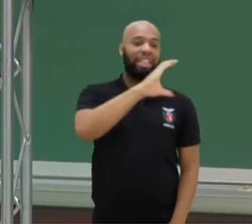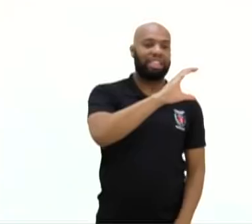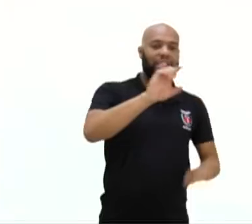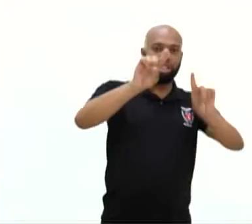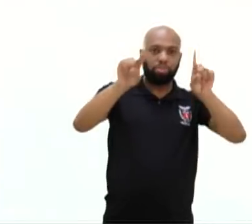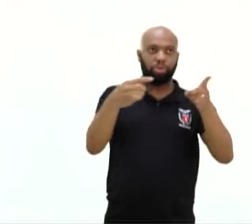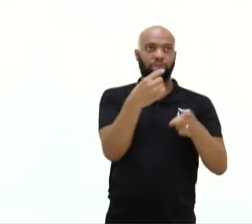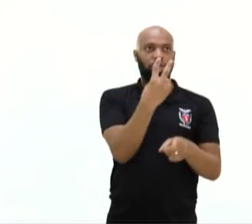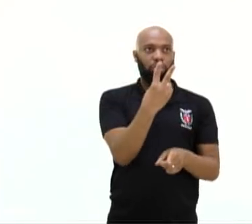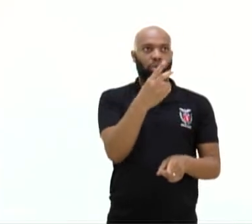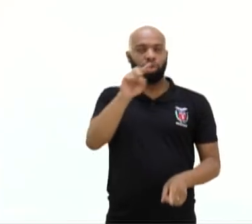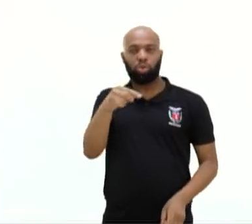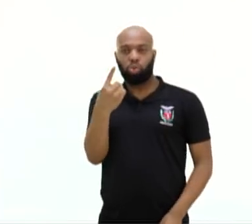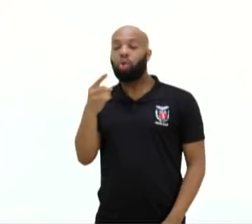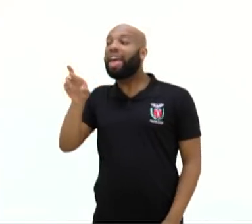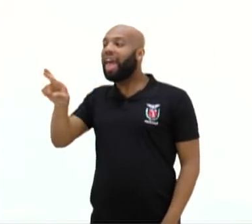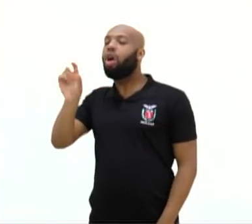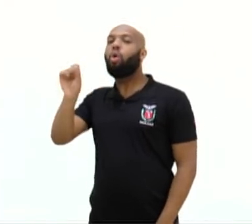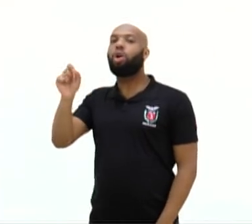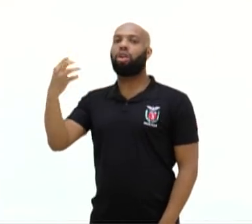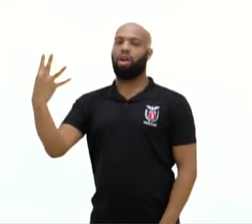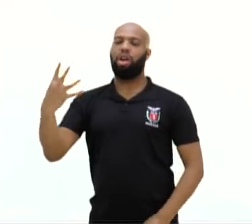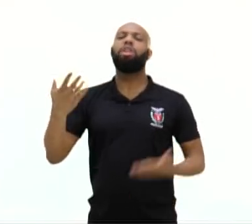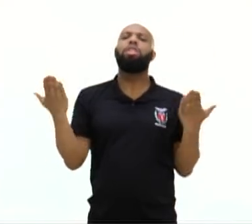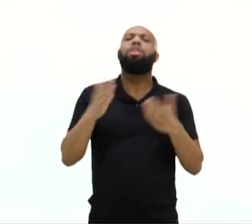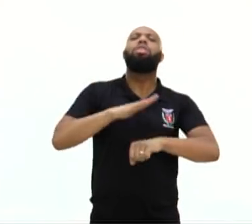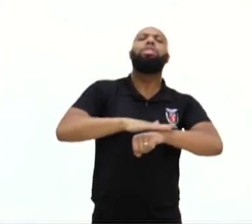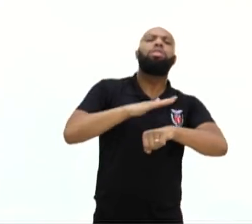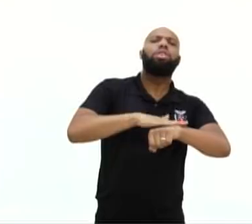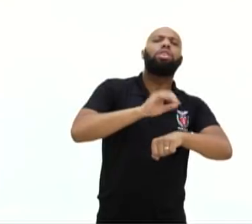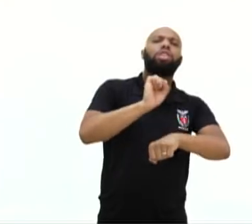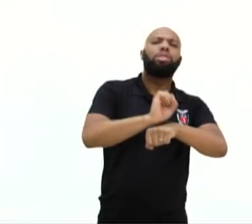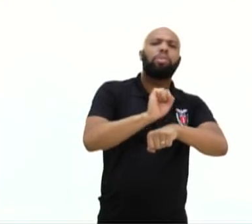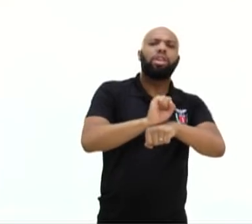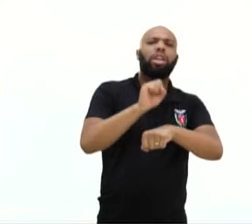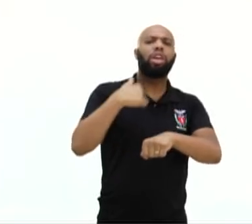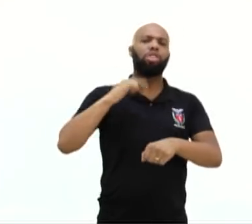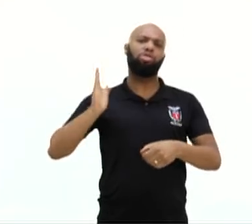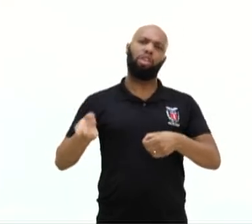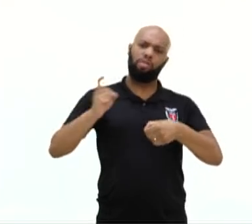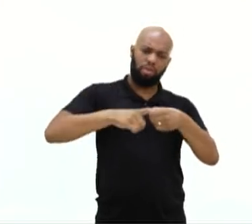e raio 4. Eu vou dar para vocês um tempinho, volto já para corrigir então.